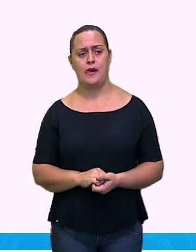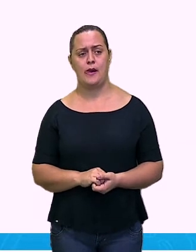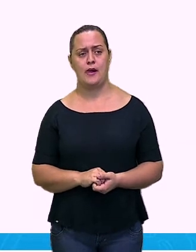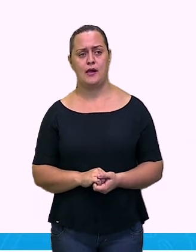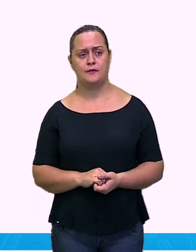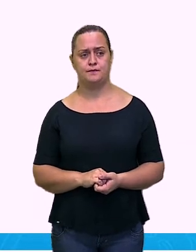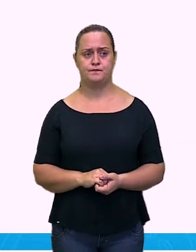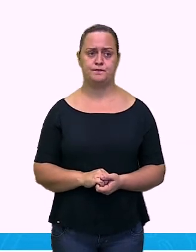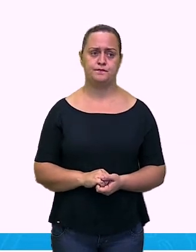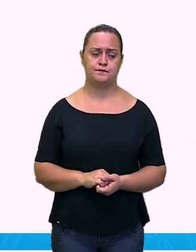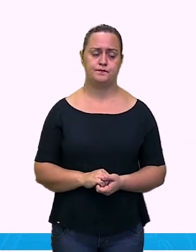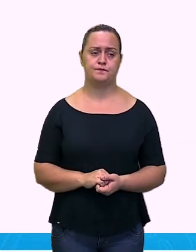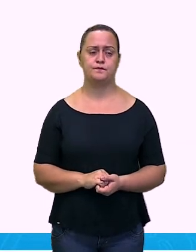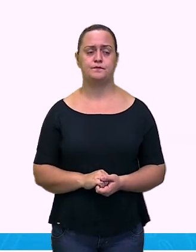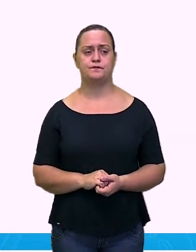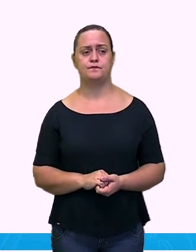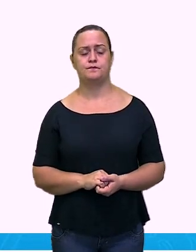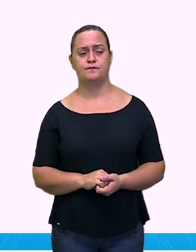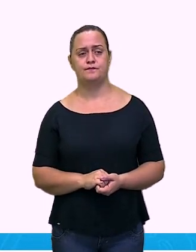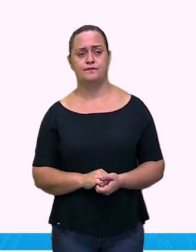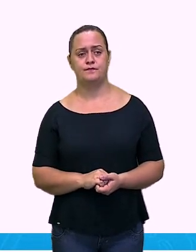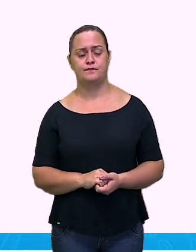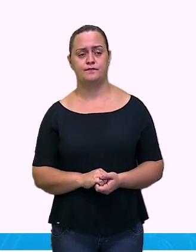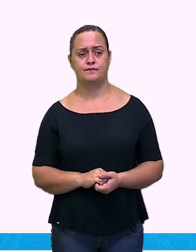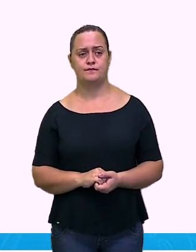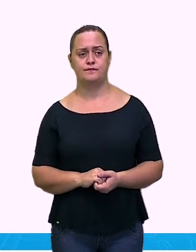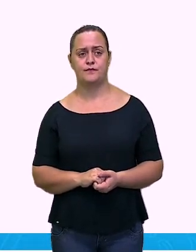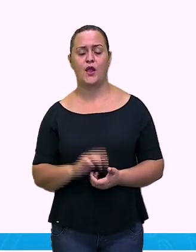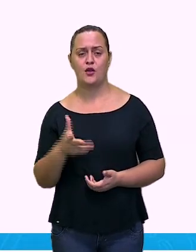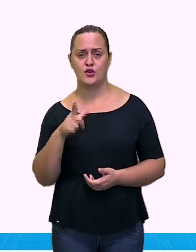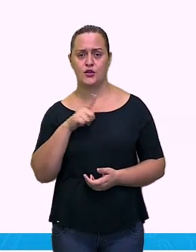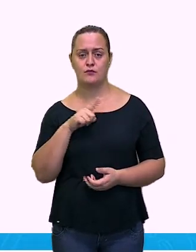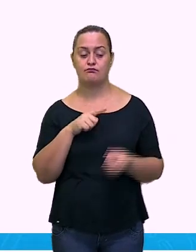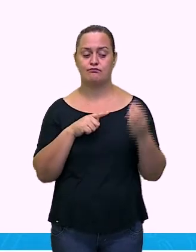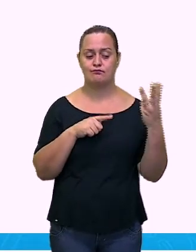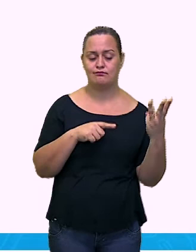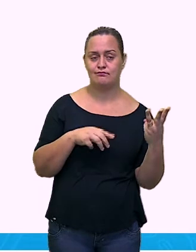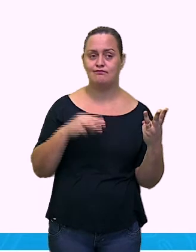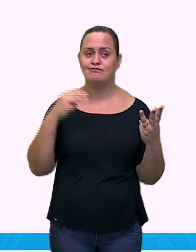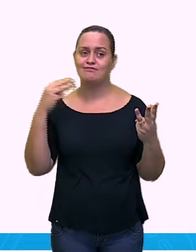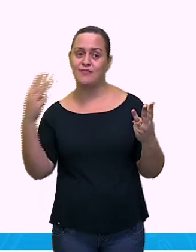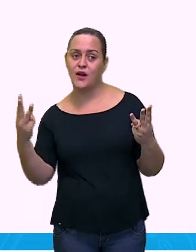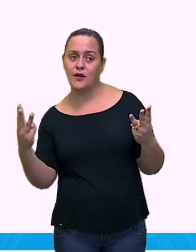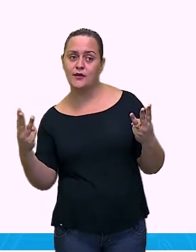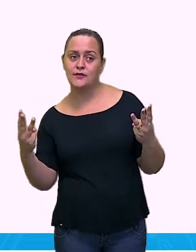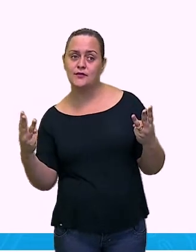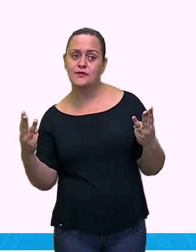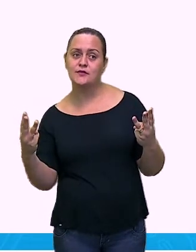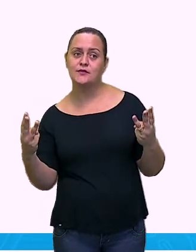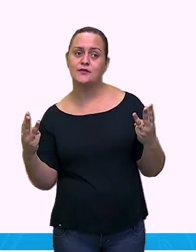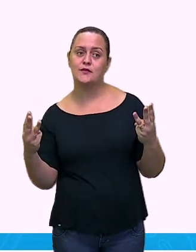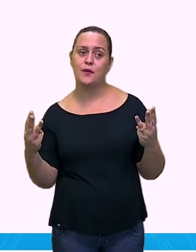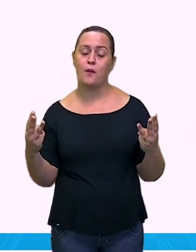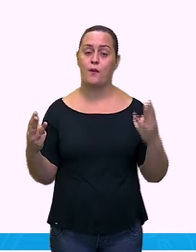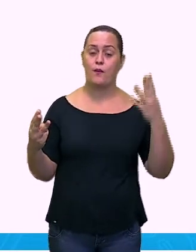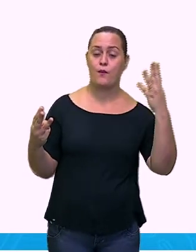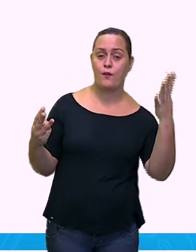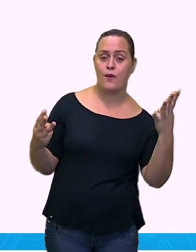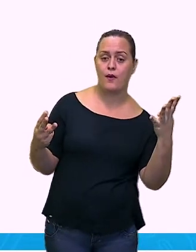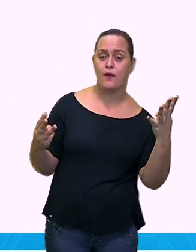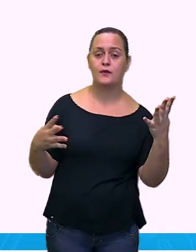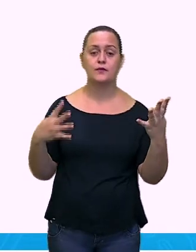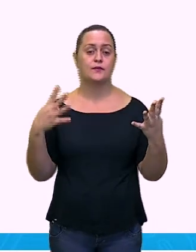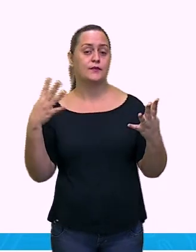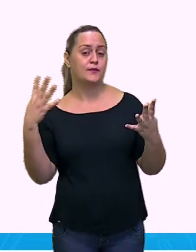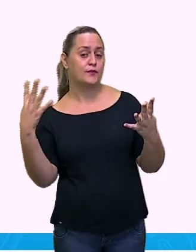cá um para cá hein Tchau Um para cá agora eu vou pegar esse aqui ó